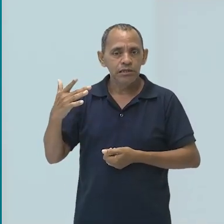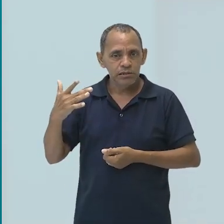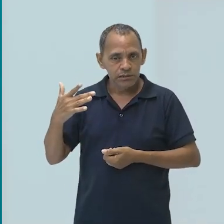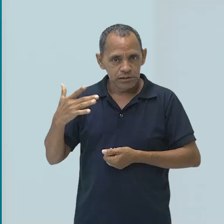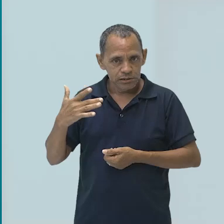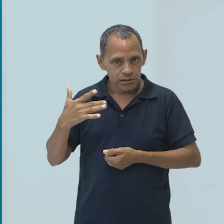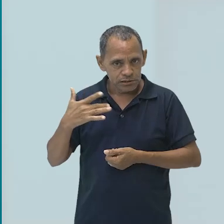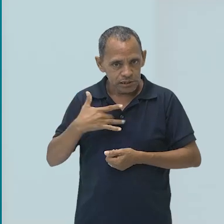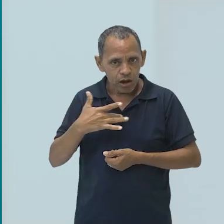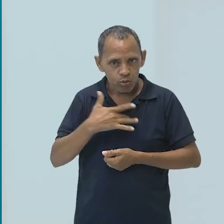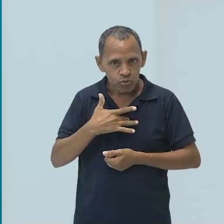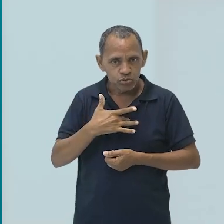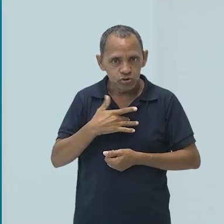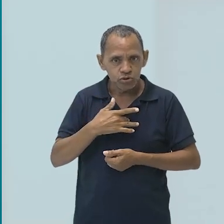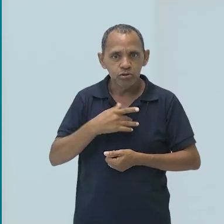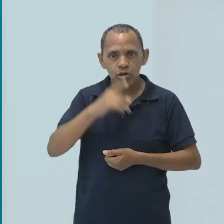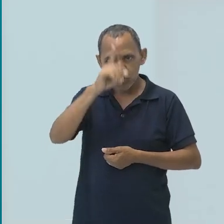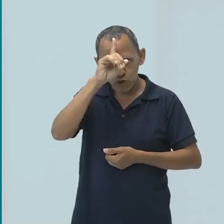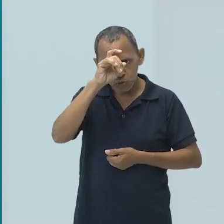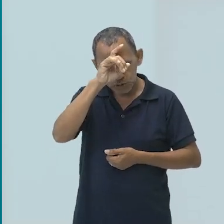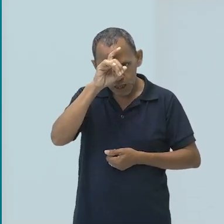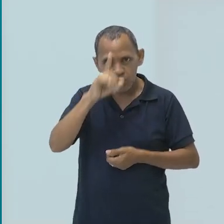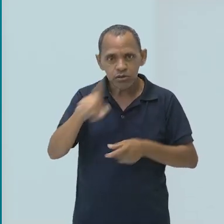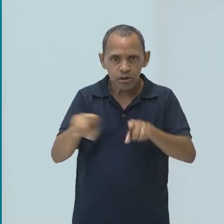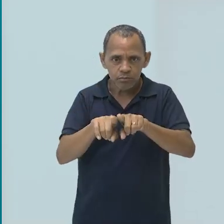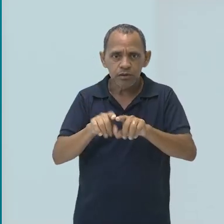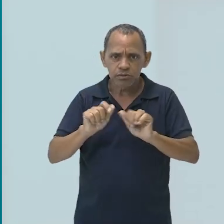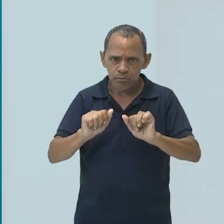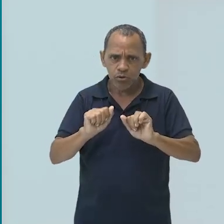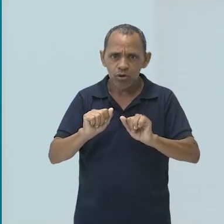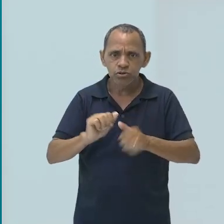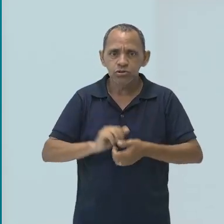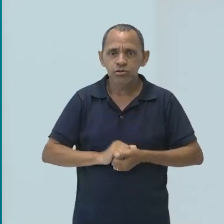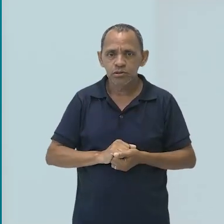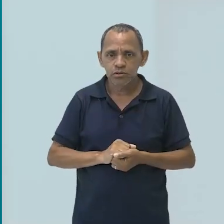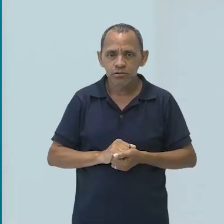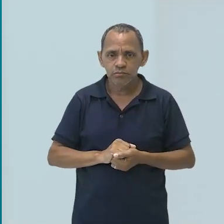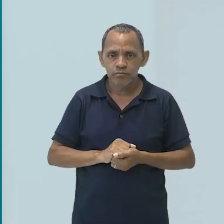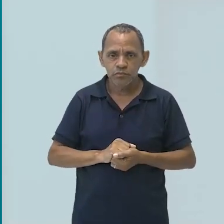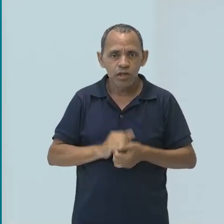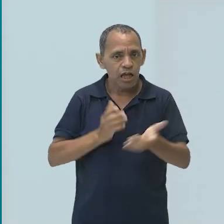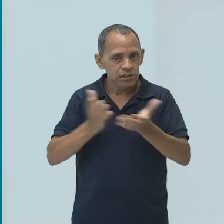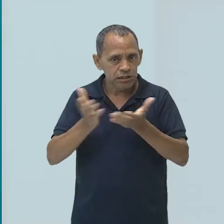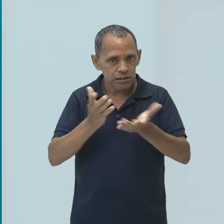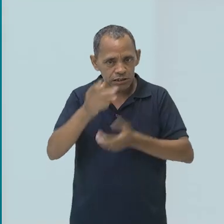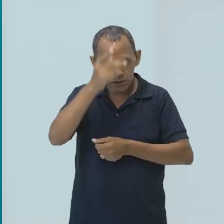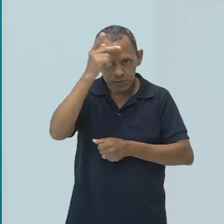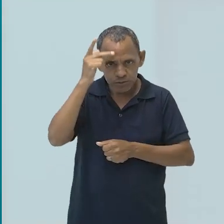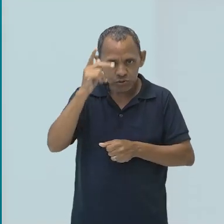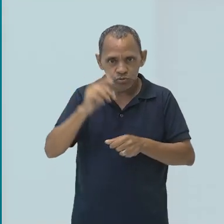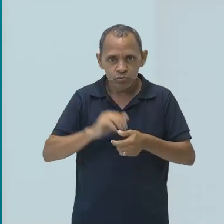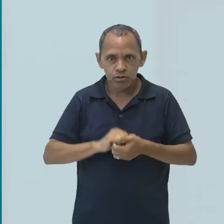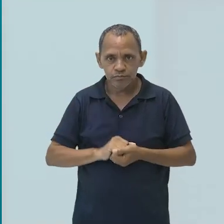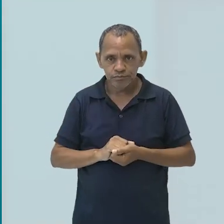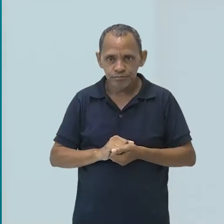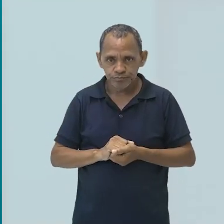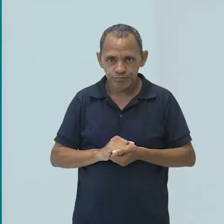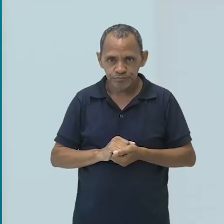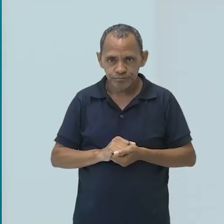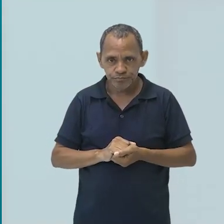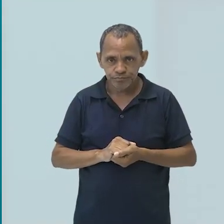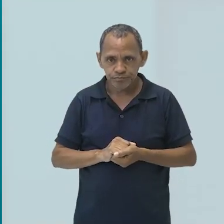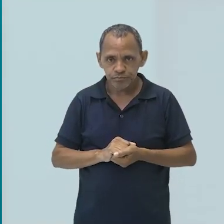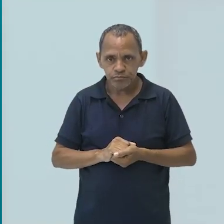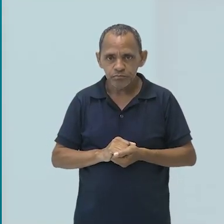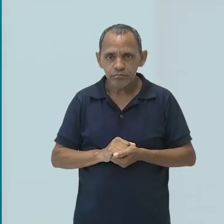para isso, você vai, dentro desses conhecimentos dos primeiros socorros, agindo apenas dentro desse